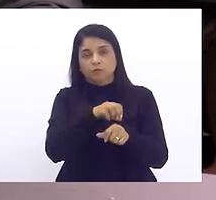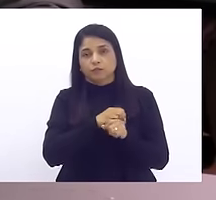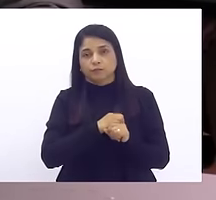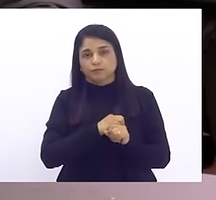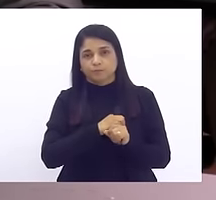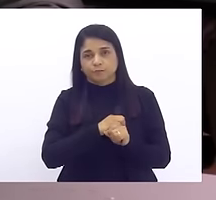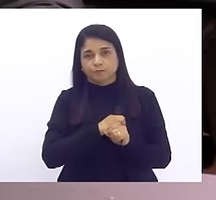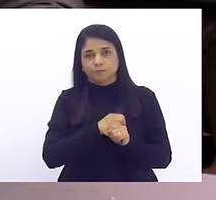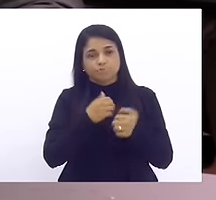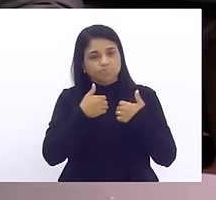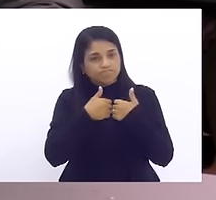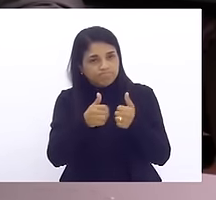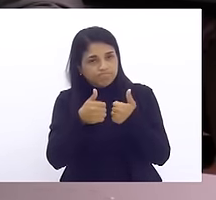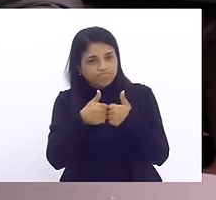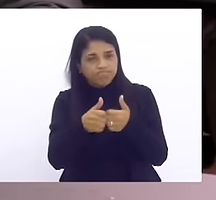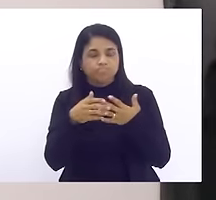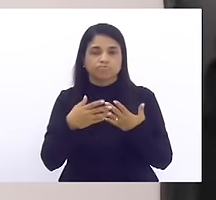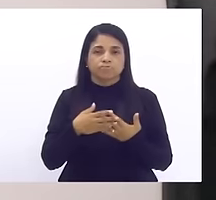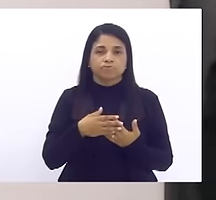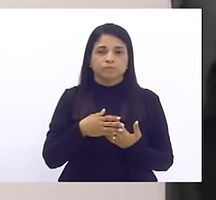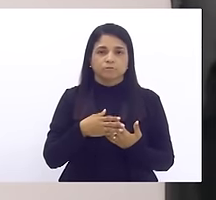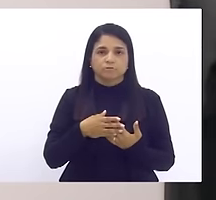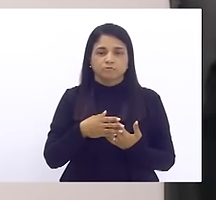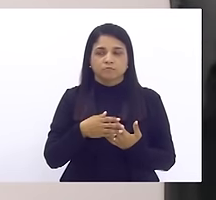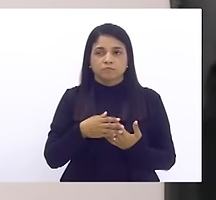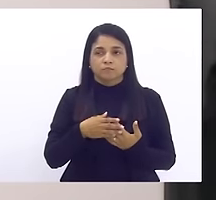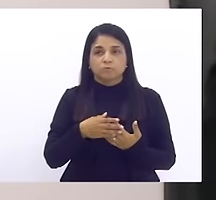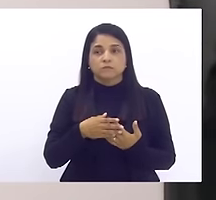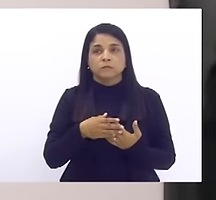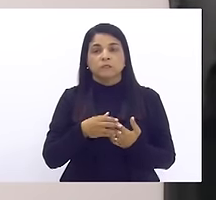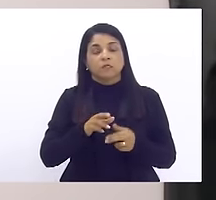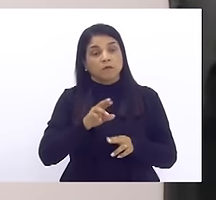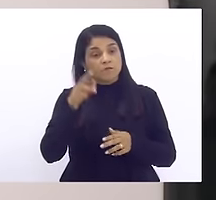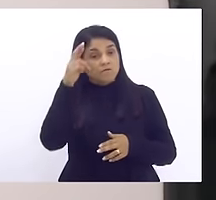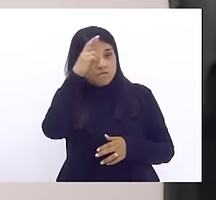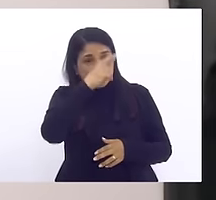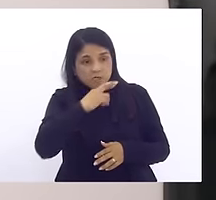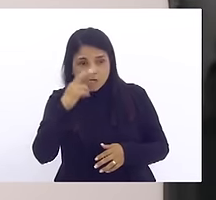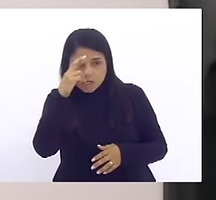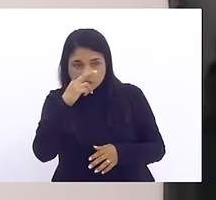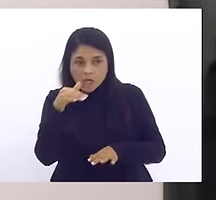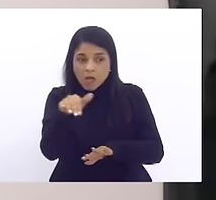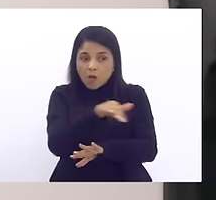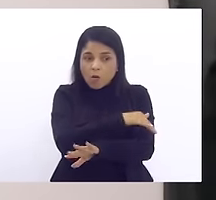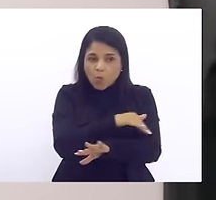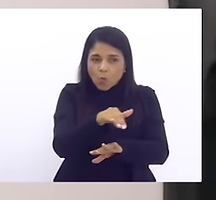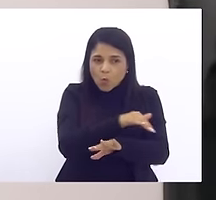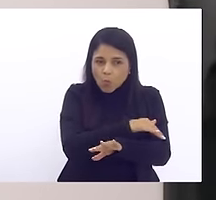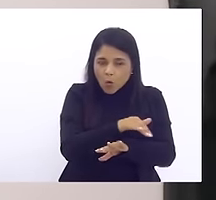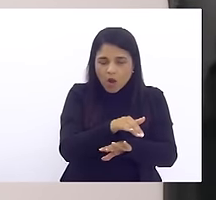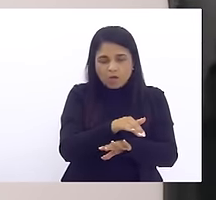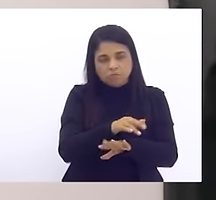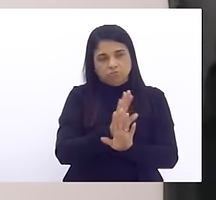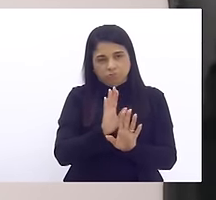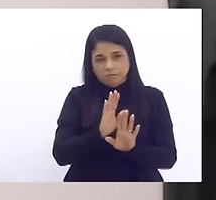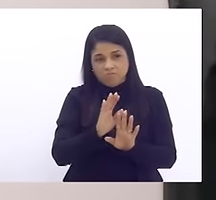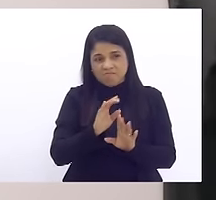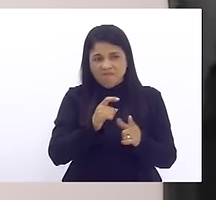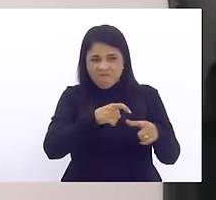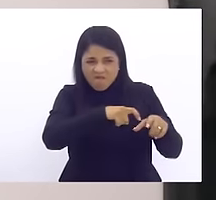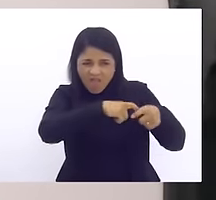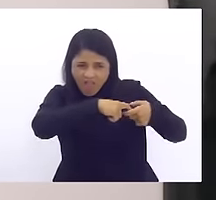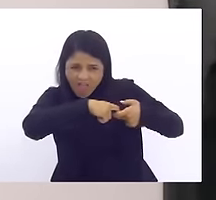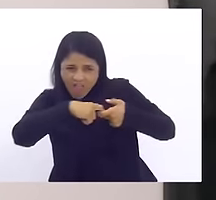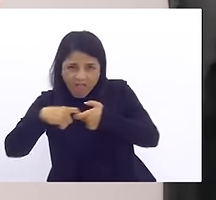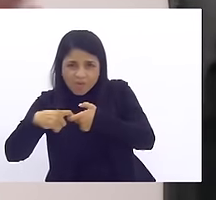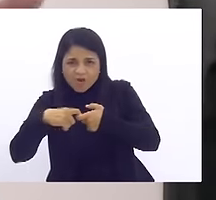alternativo transporte massa essa é a finalidade não ficar na rua rebocando carro